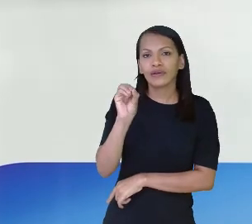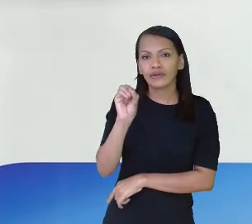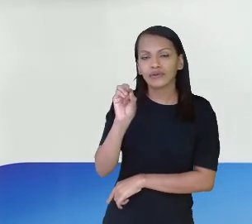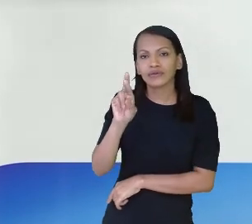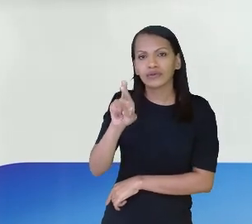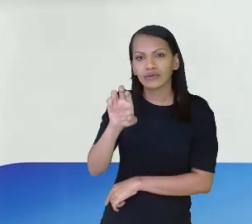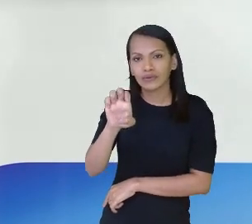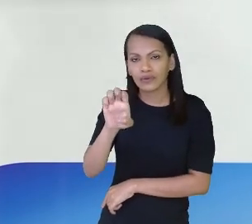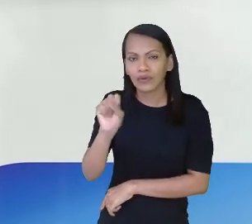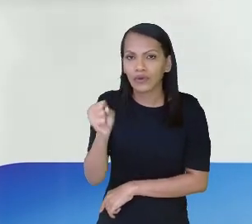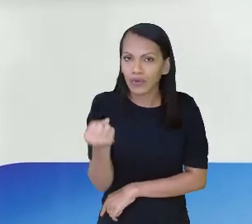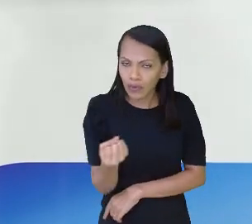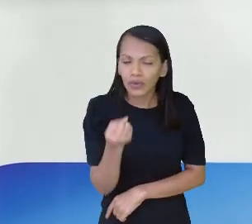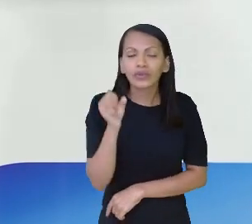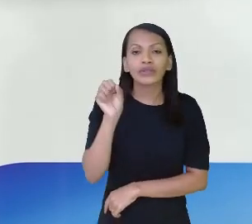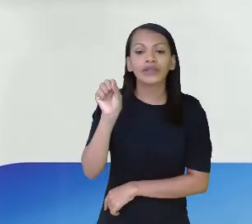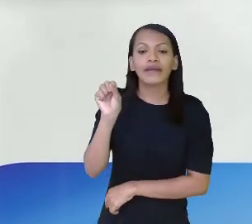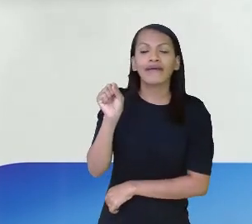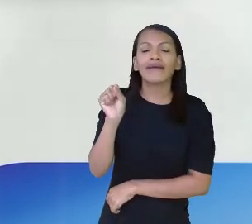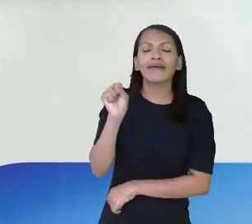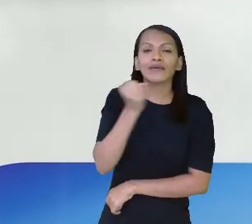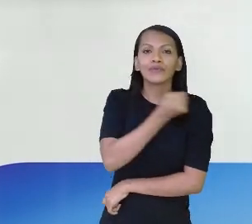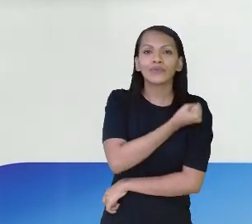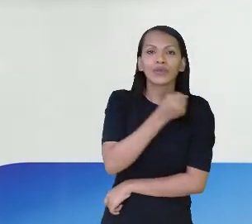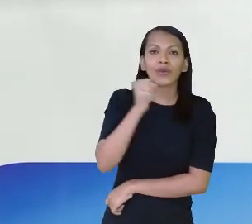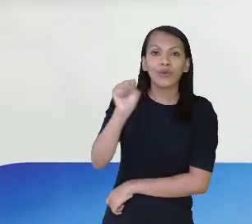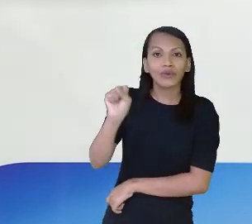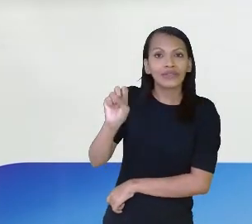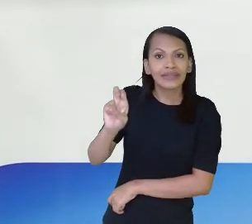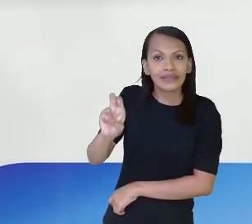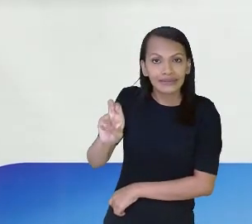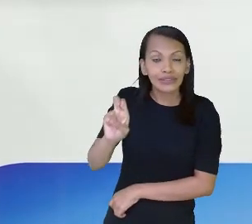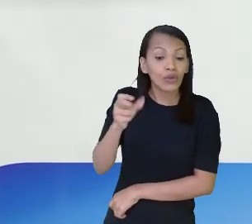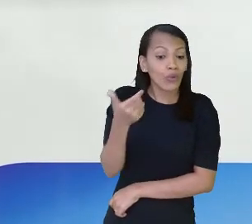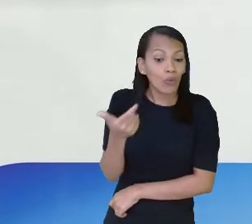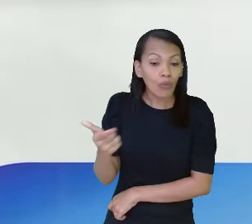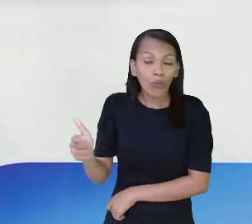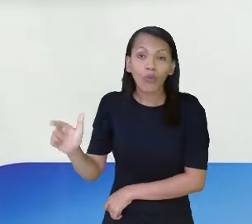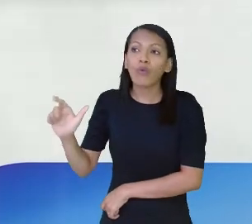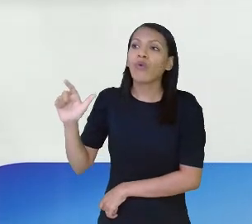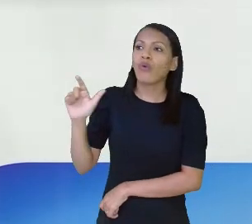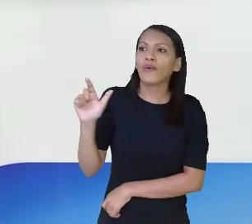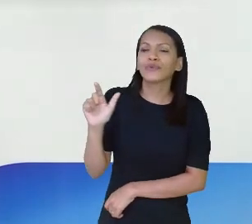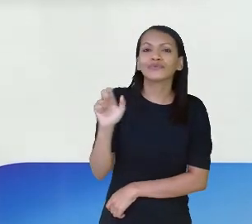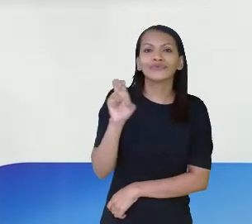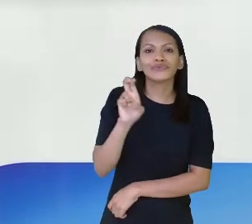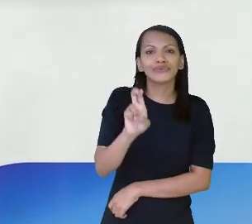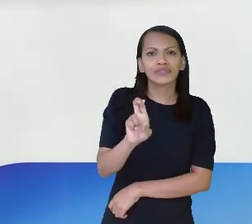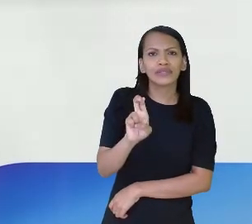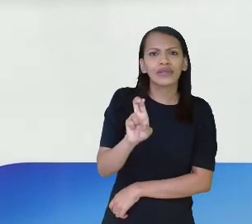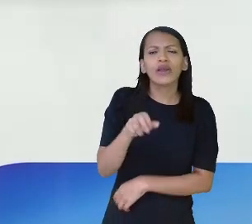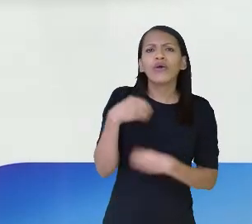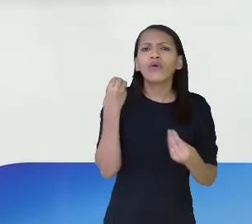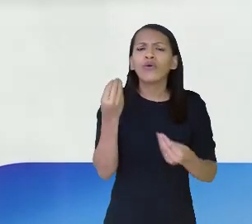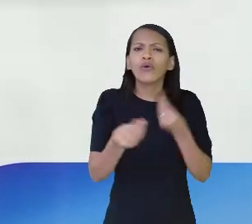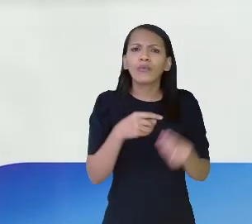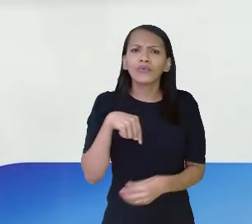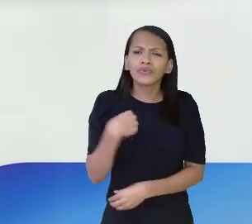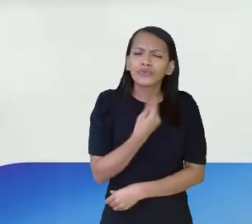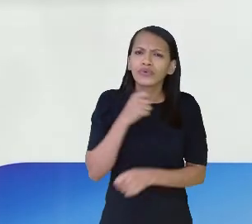outro é 5. Eu quero saber qual é o produto dessa multiplicação. Como é que a gente